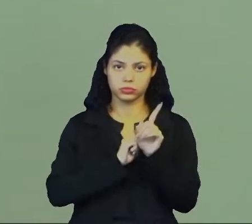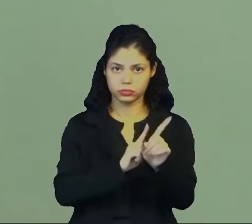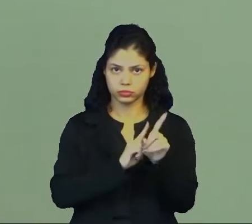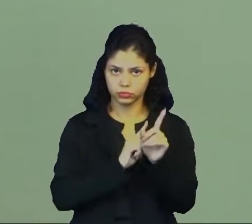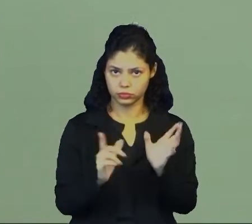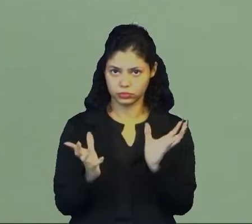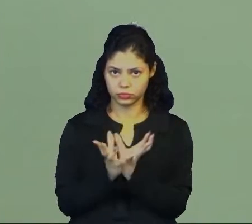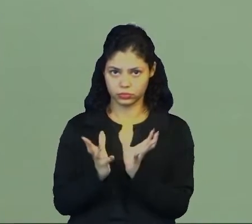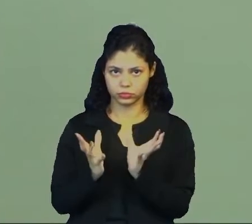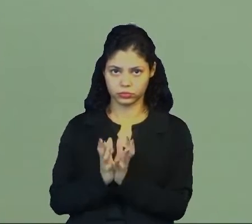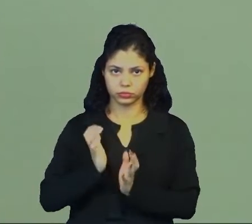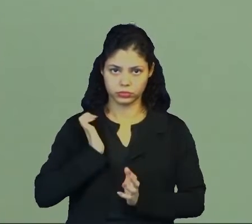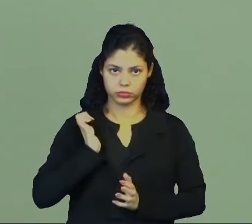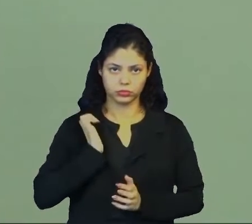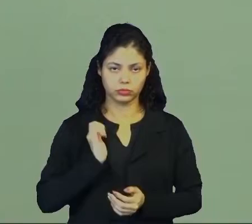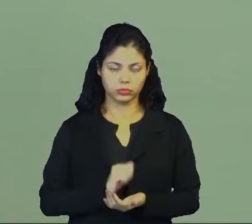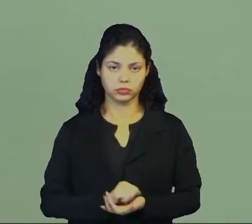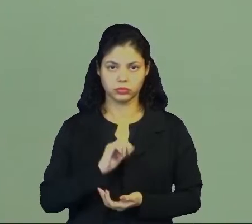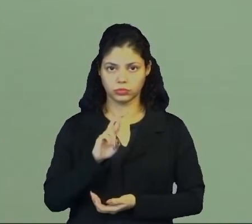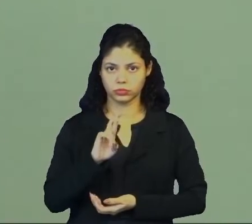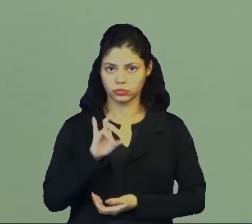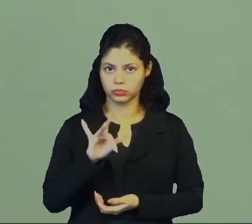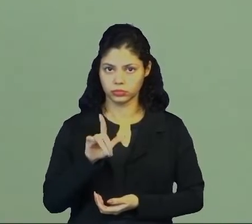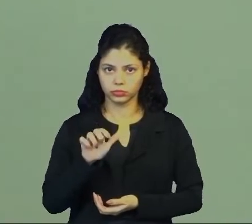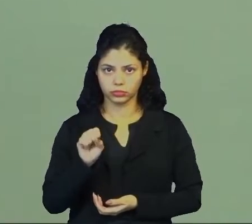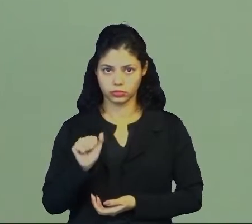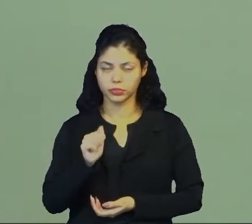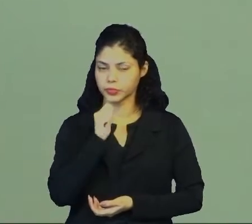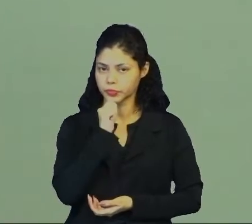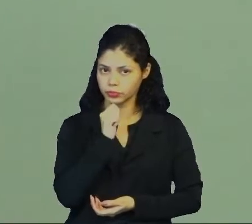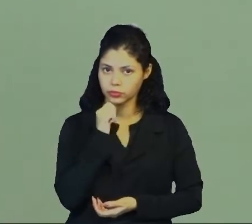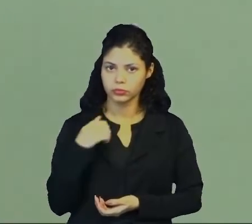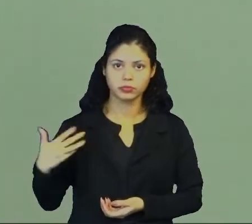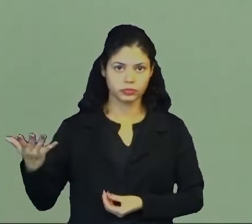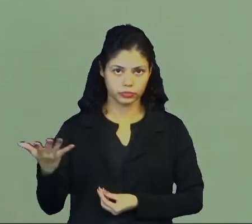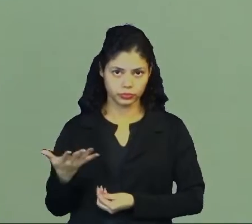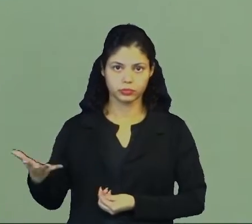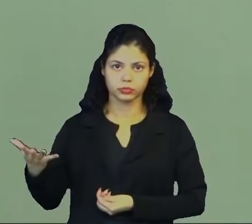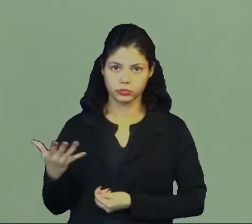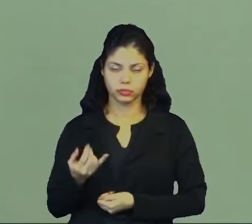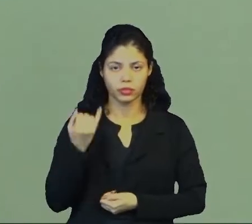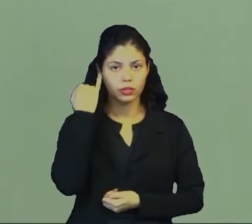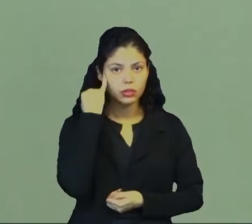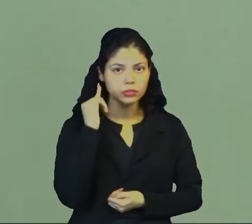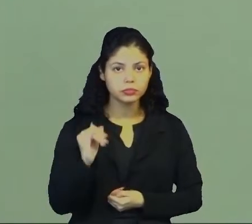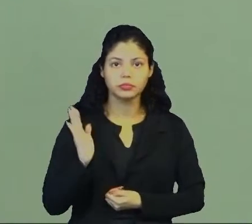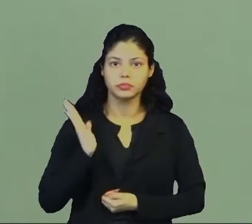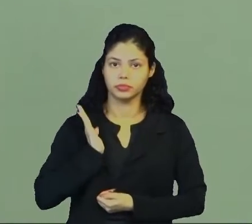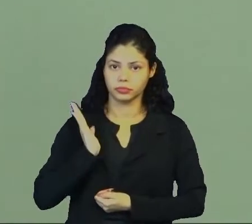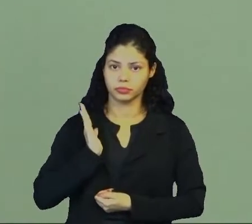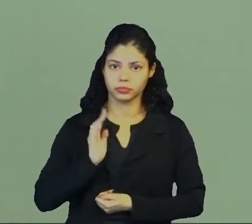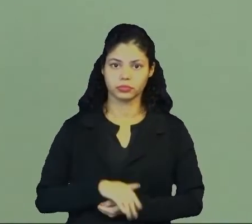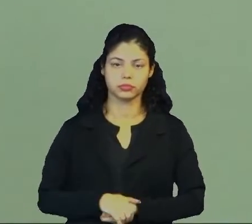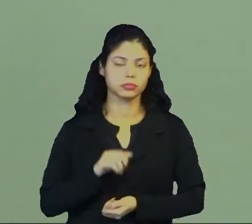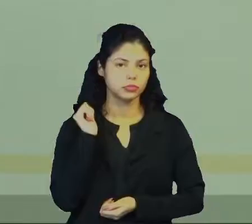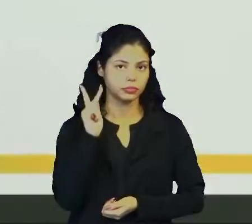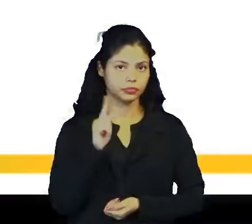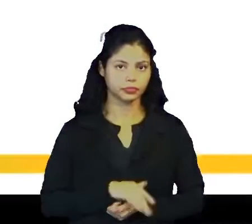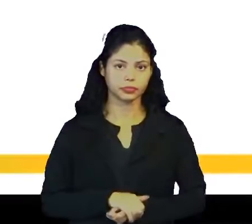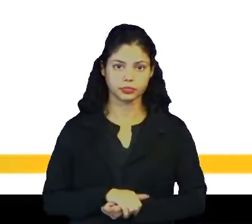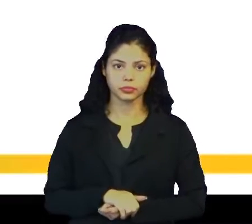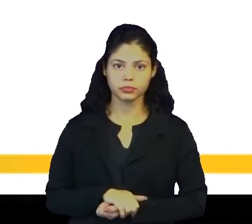né, por um grupo de elite, né, que eram os crioulos, né, mas ainda assim baseado nesses ideais burgueses,